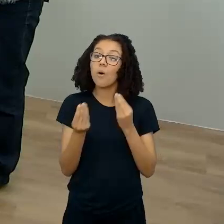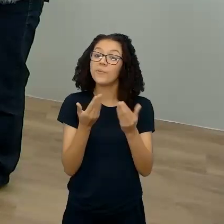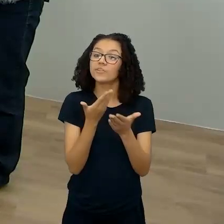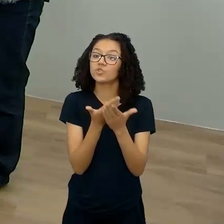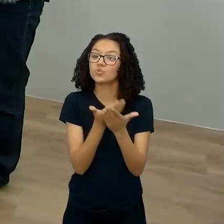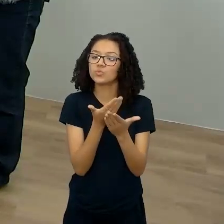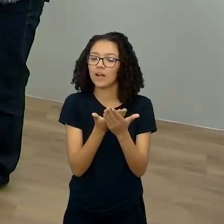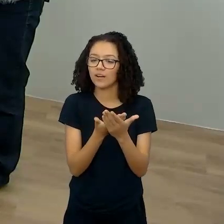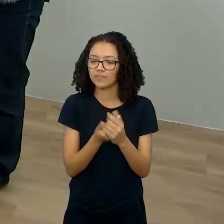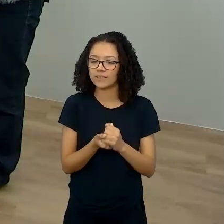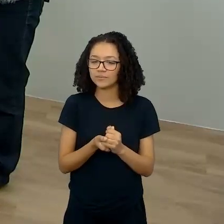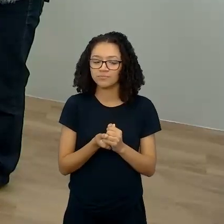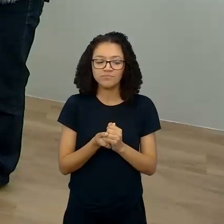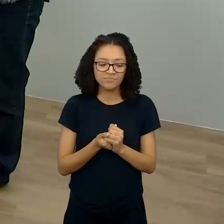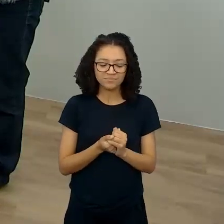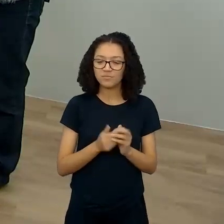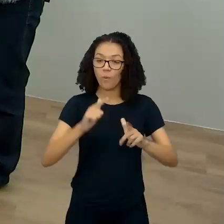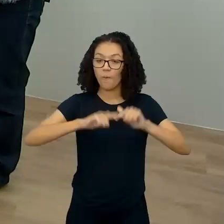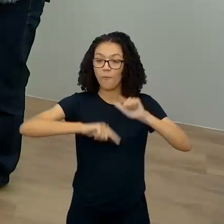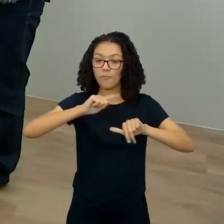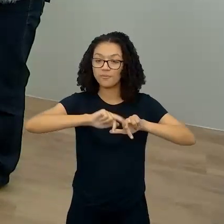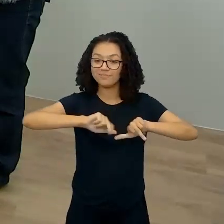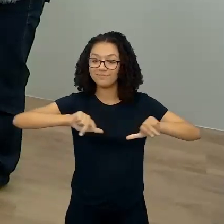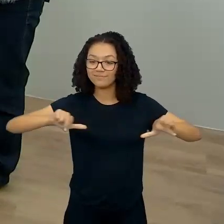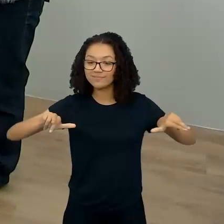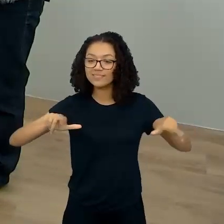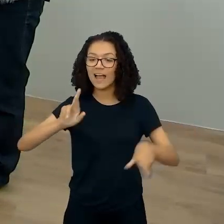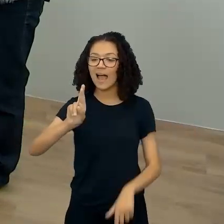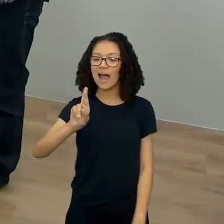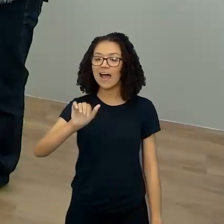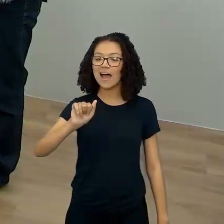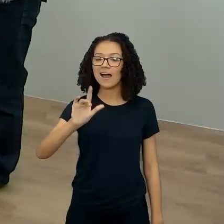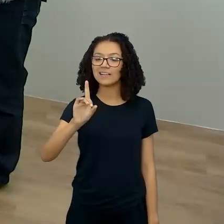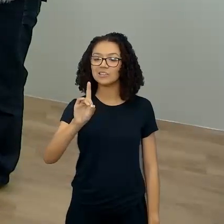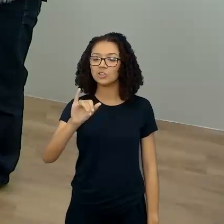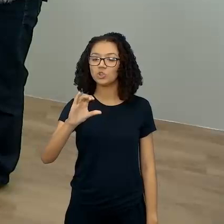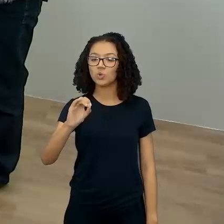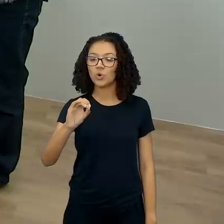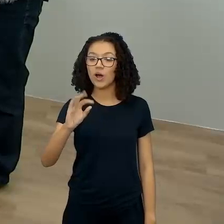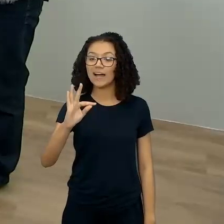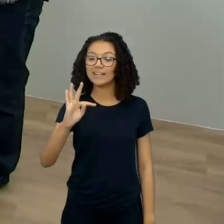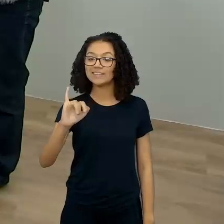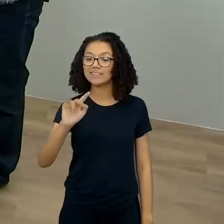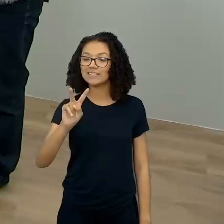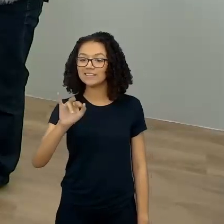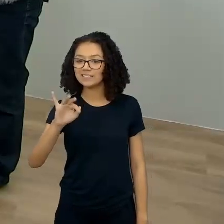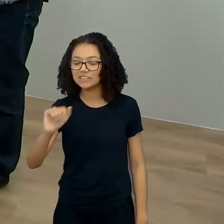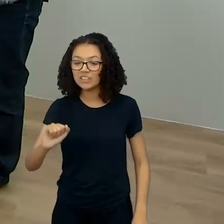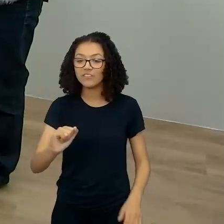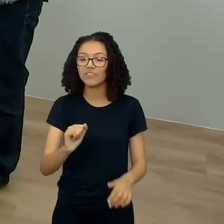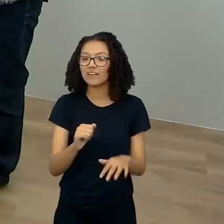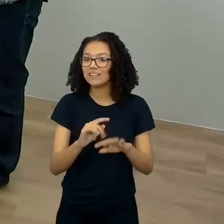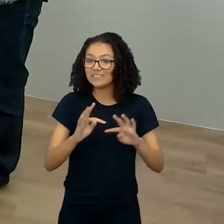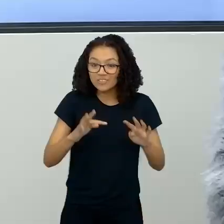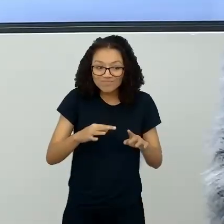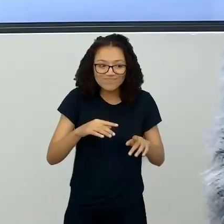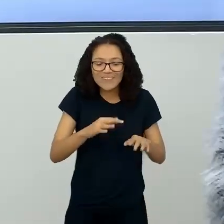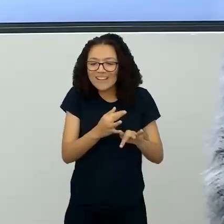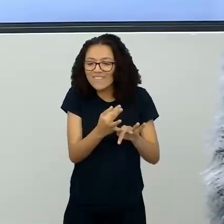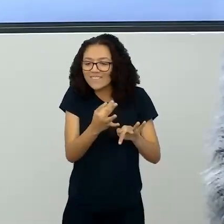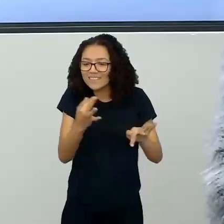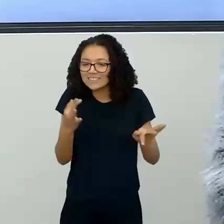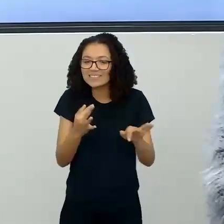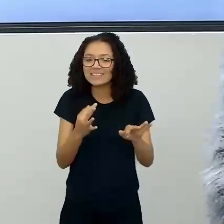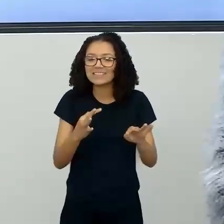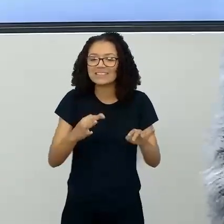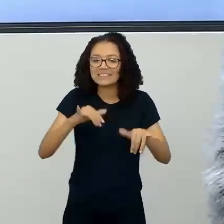extremamente radioativo e não tinha conhecimento. Então, hoje, todo o material dela, diários, roupa, o que for, está